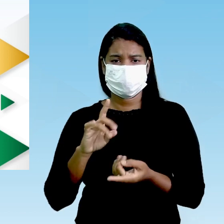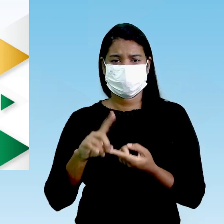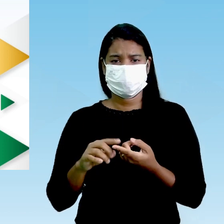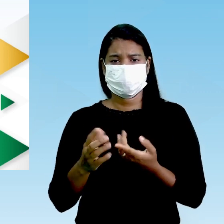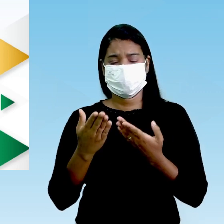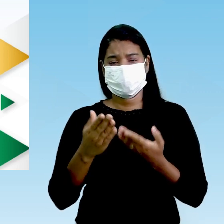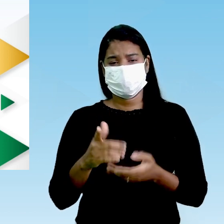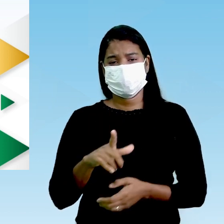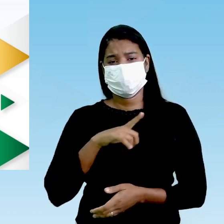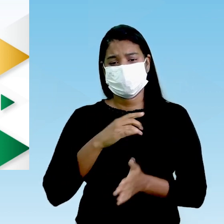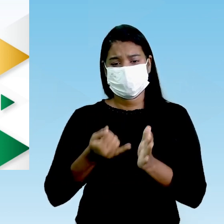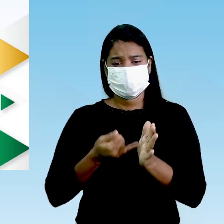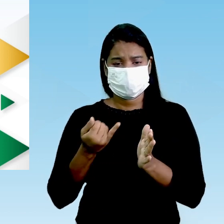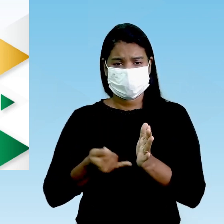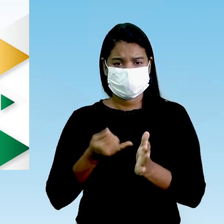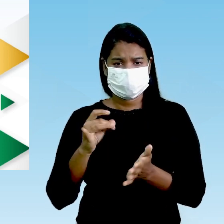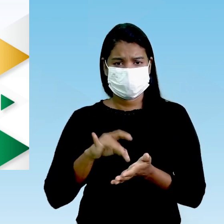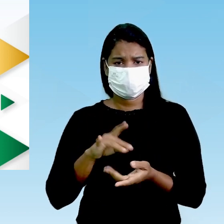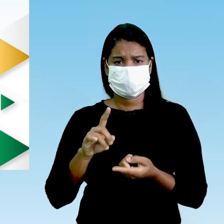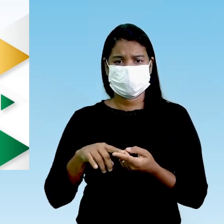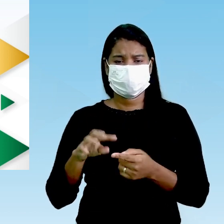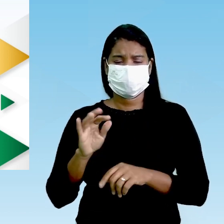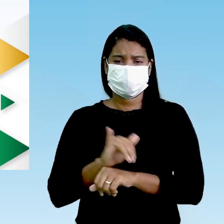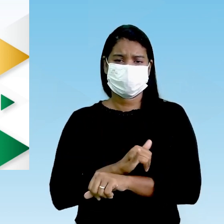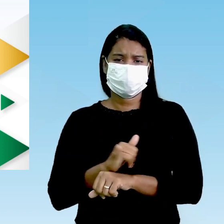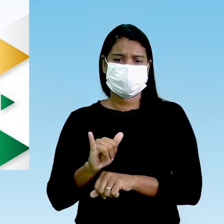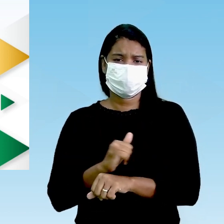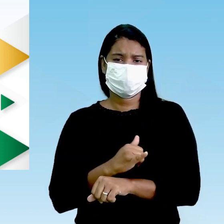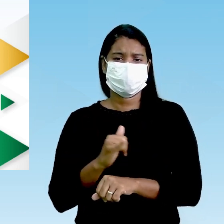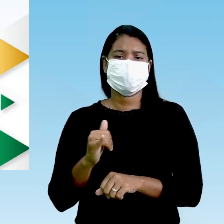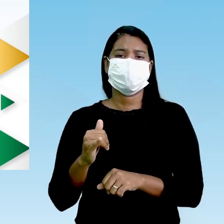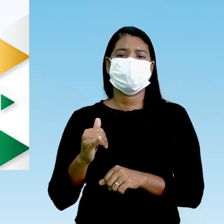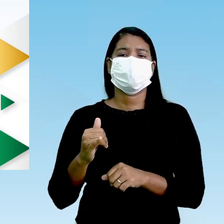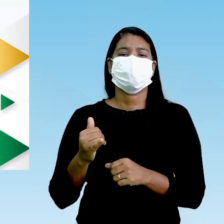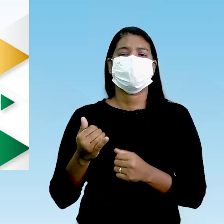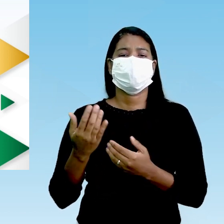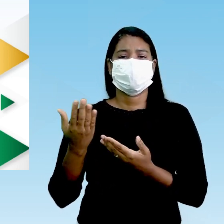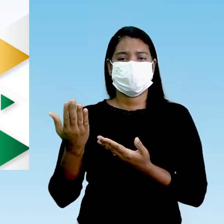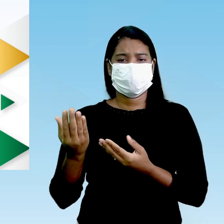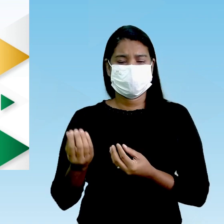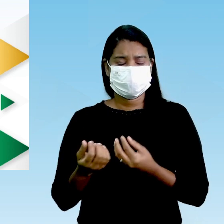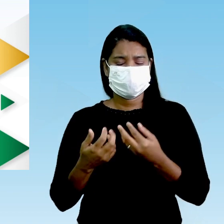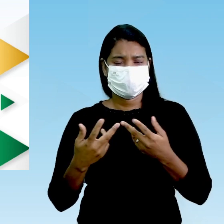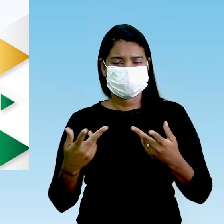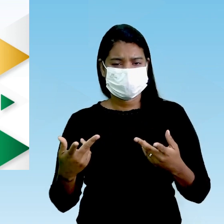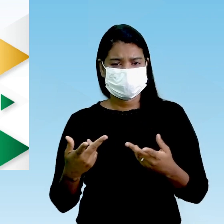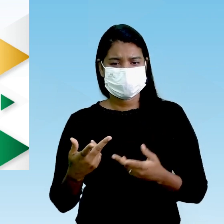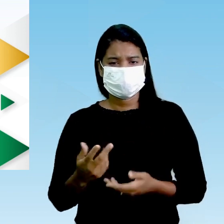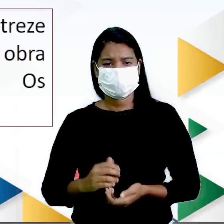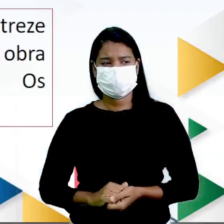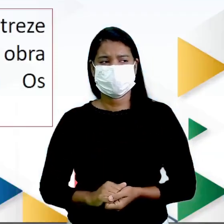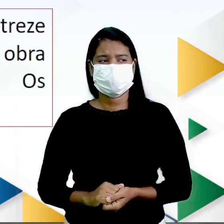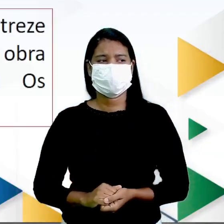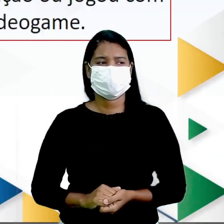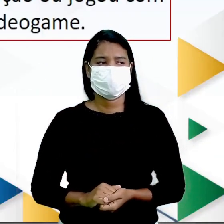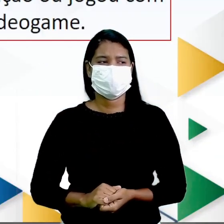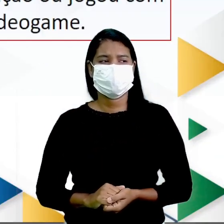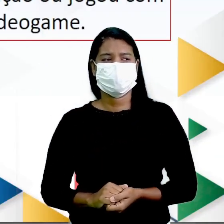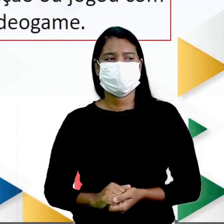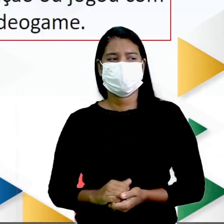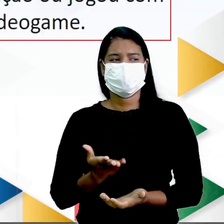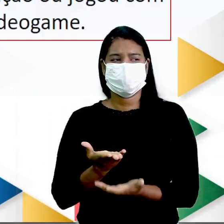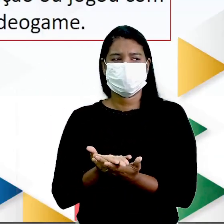você não tiver inscrito no nosso canal no YouTube, se inscreve, toca no sininho para receber novas notificações. Vamos lá, Manuel, direto para